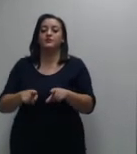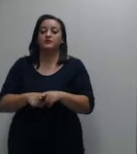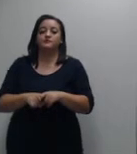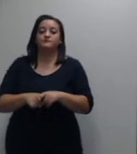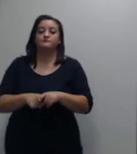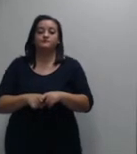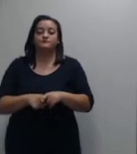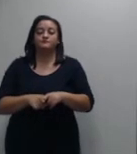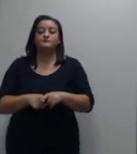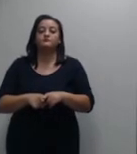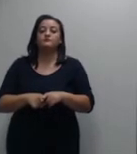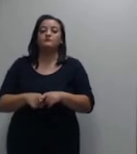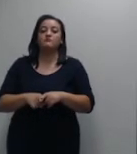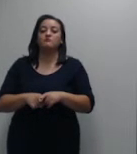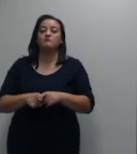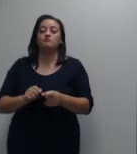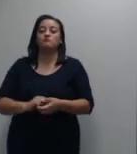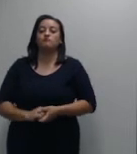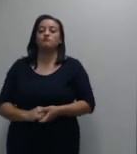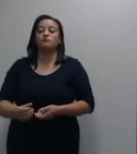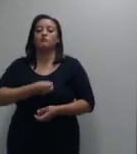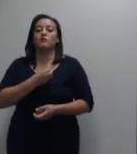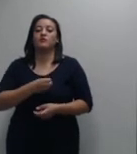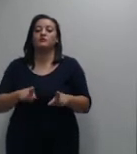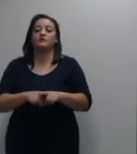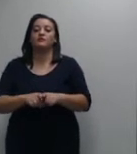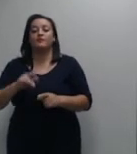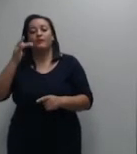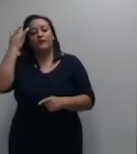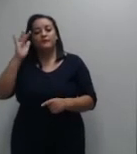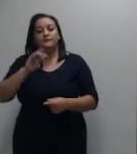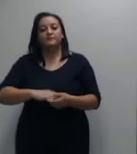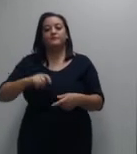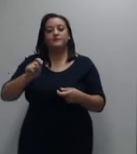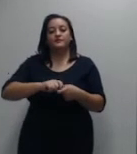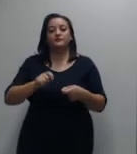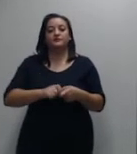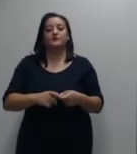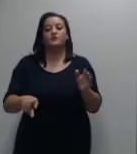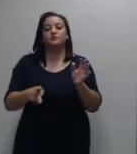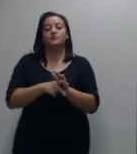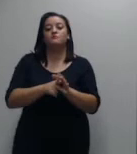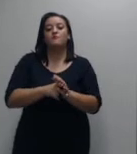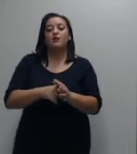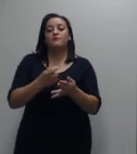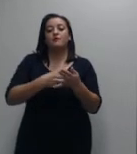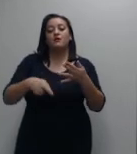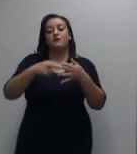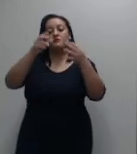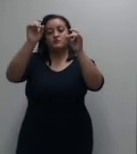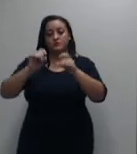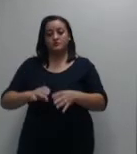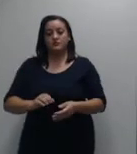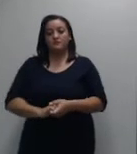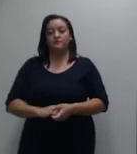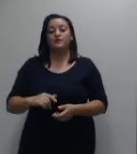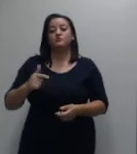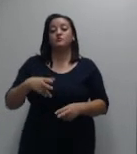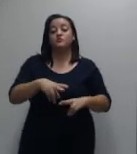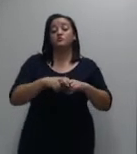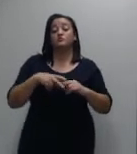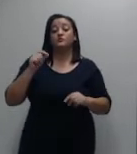embargos infringentes a possibilidade de interposição do próprio recurso especial o segundo motivo